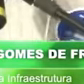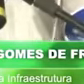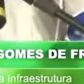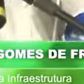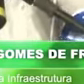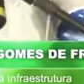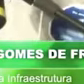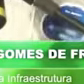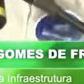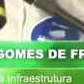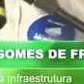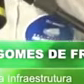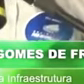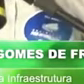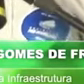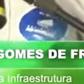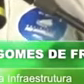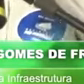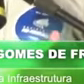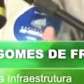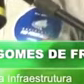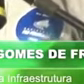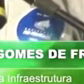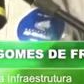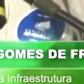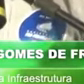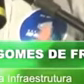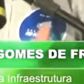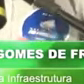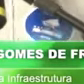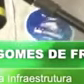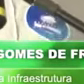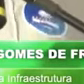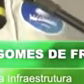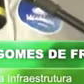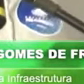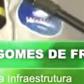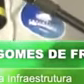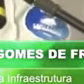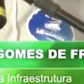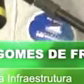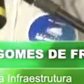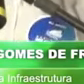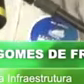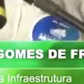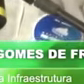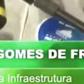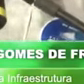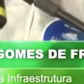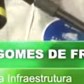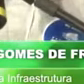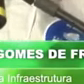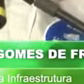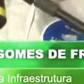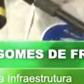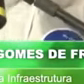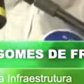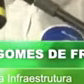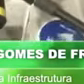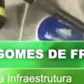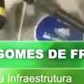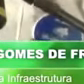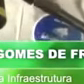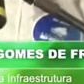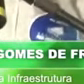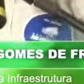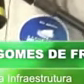agora três ferrovias temos dificuldades para implantar temos e a gente vai falar delas aqui mas nós estamos dando